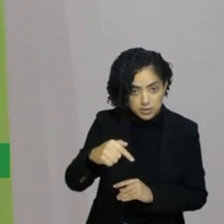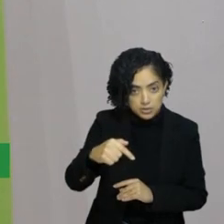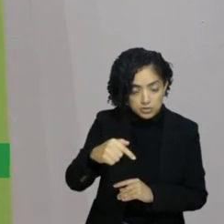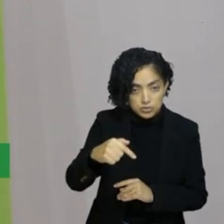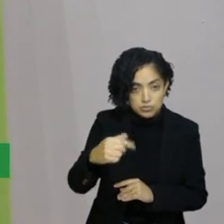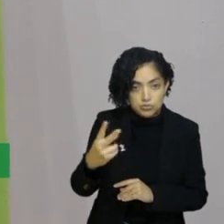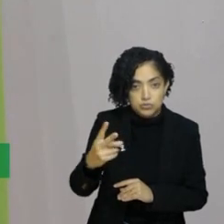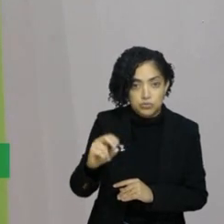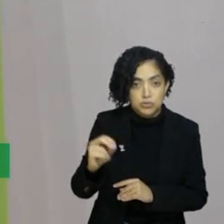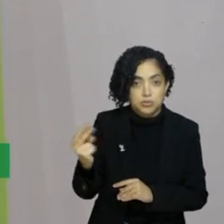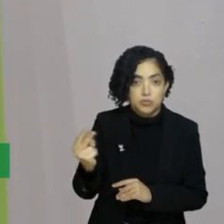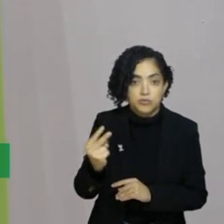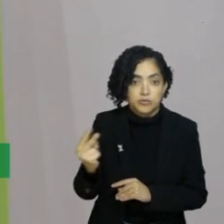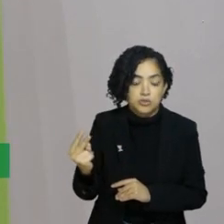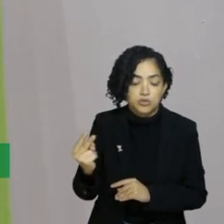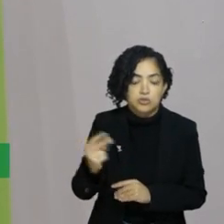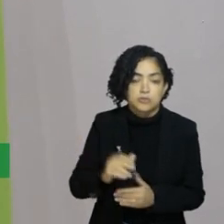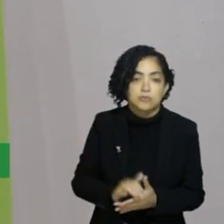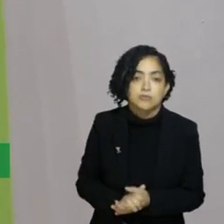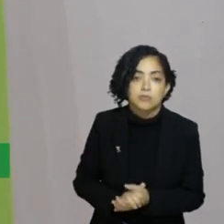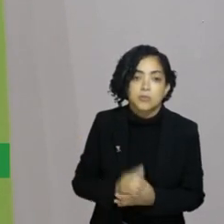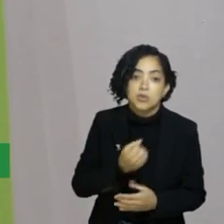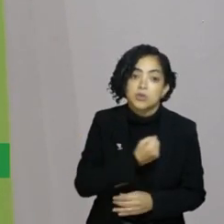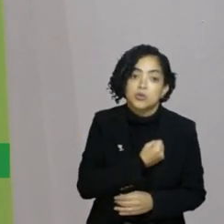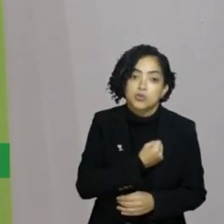027/2022 e a mensagem de veto número